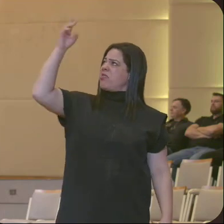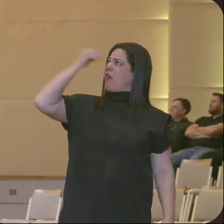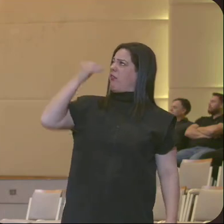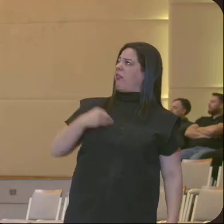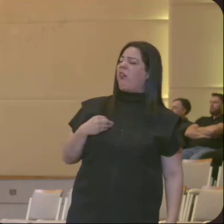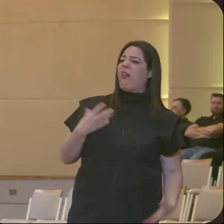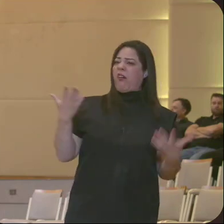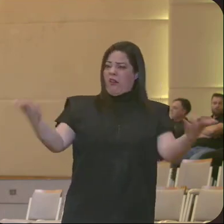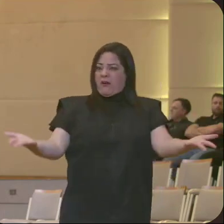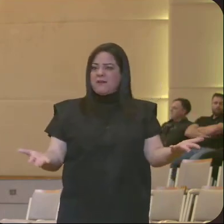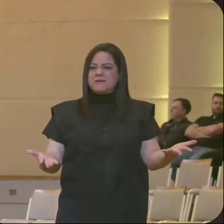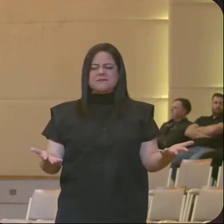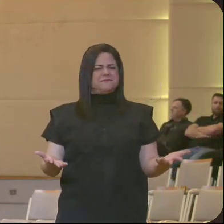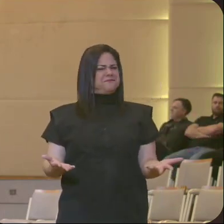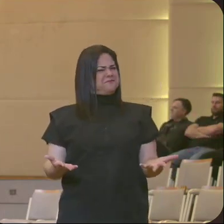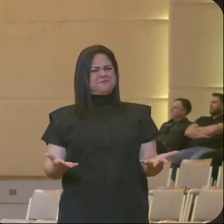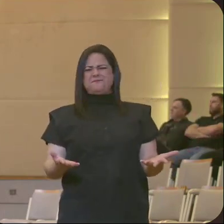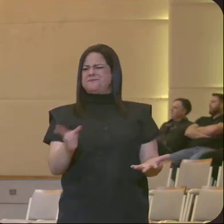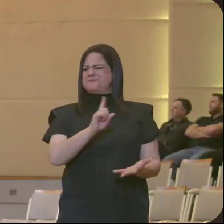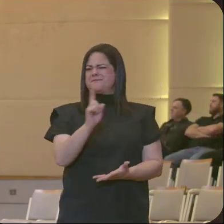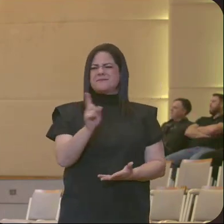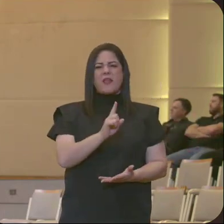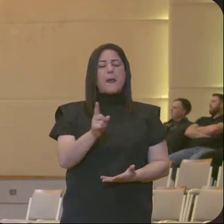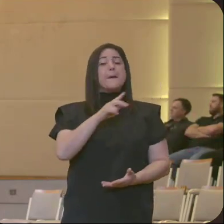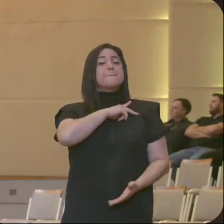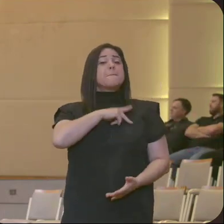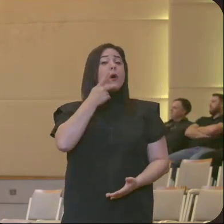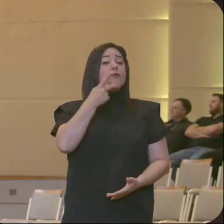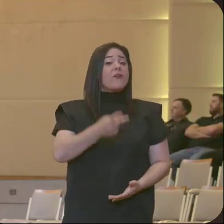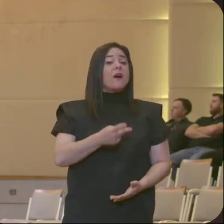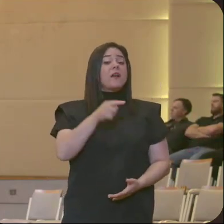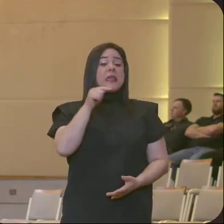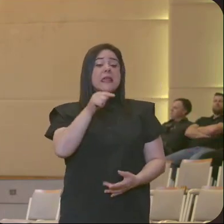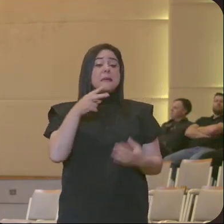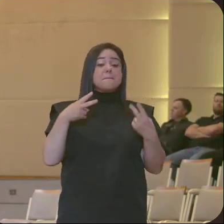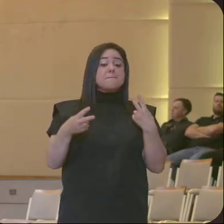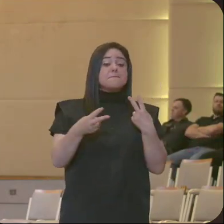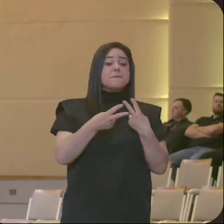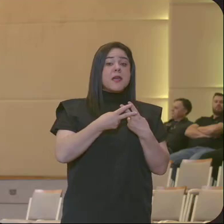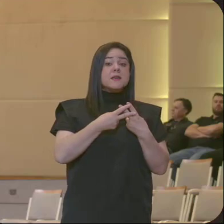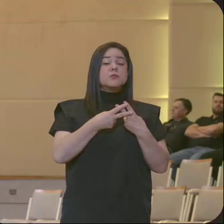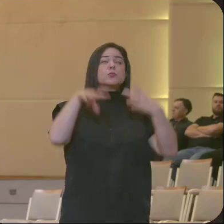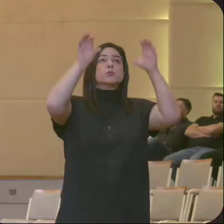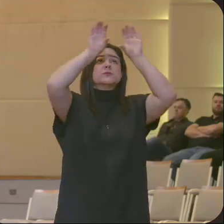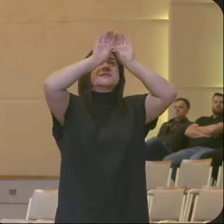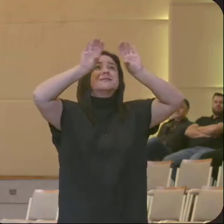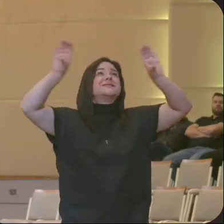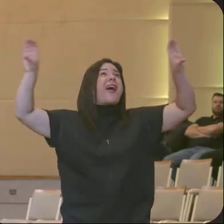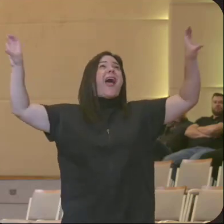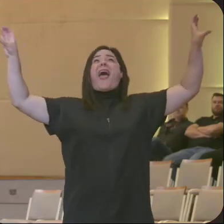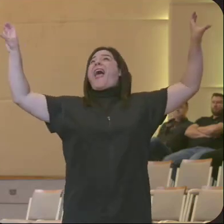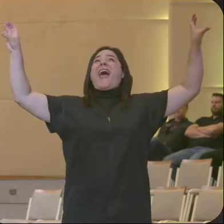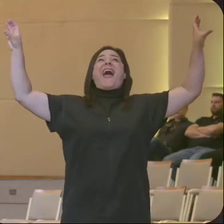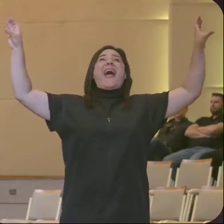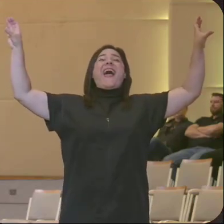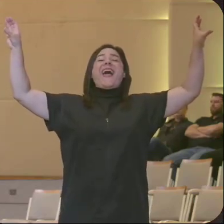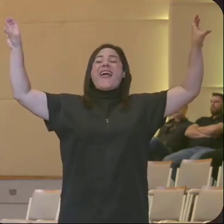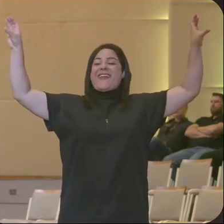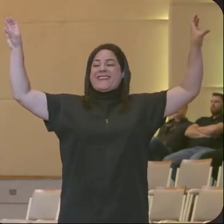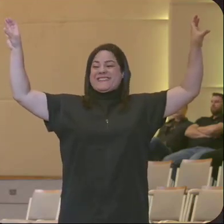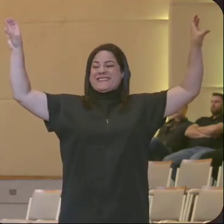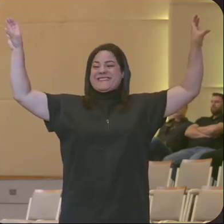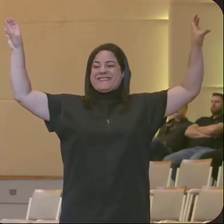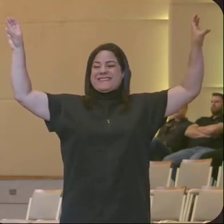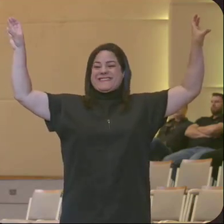me vendo. E o que a gente aprende com o apóstolo Paulo é que mesmo preso, os céus estavam abertos acima